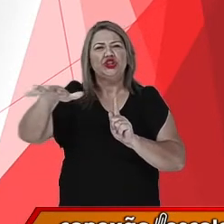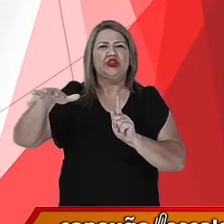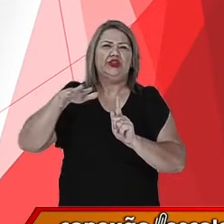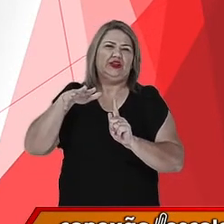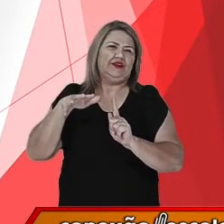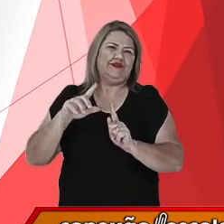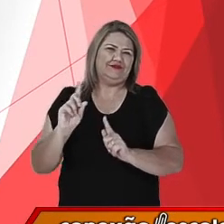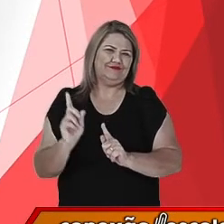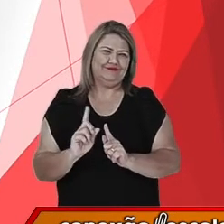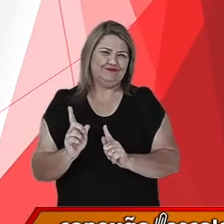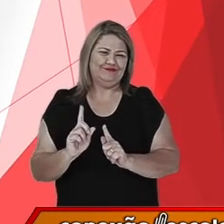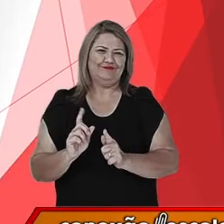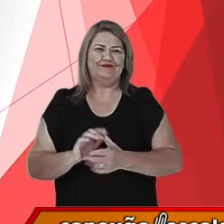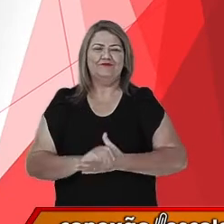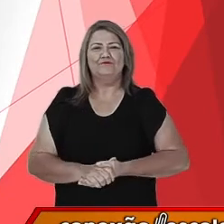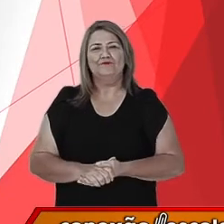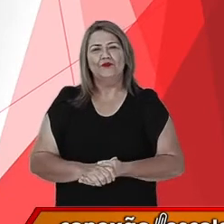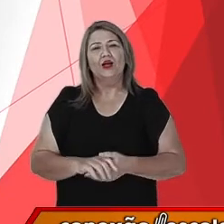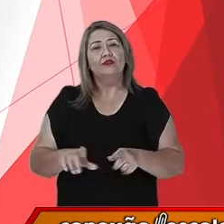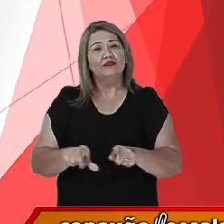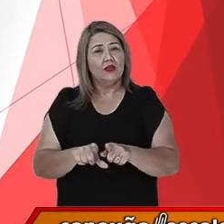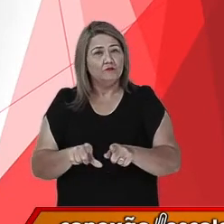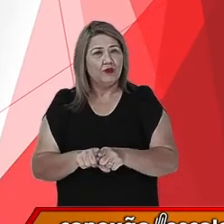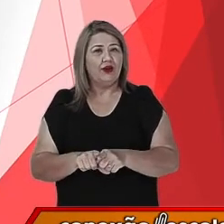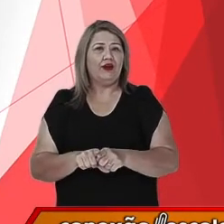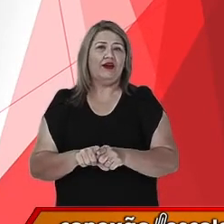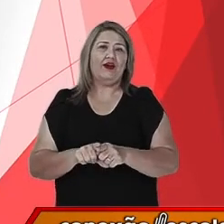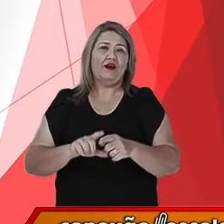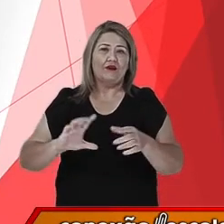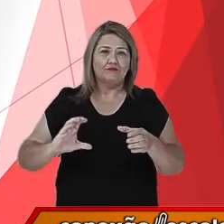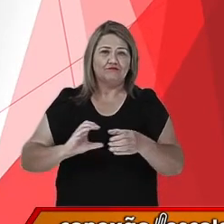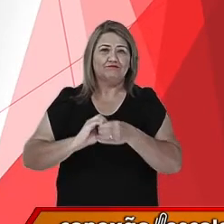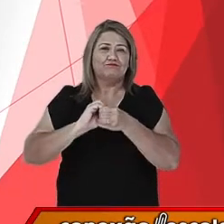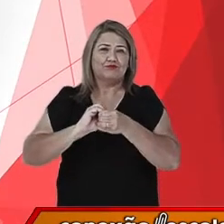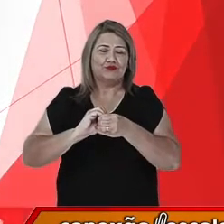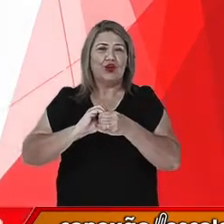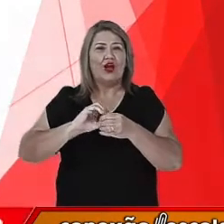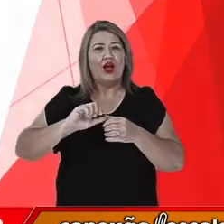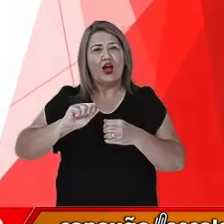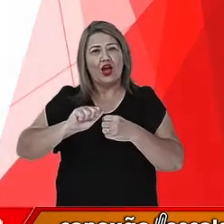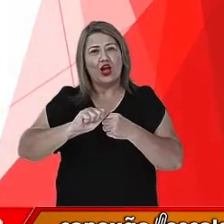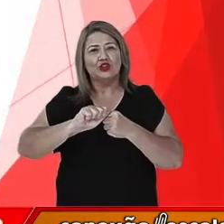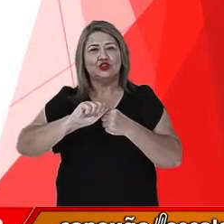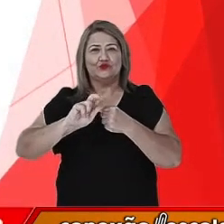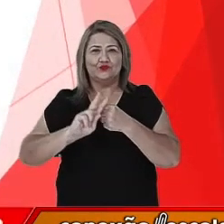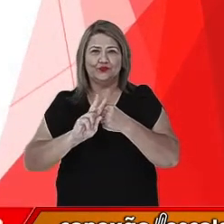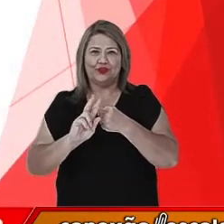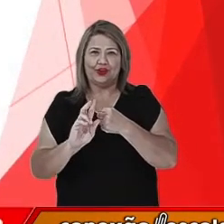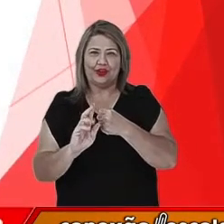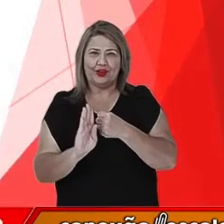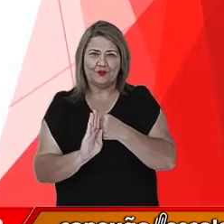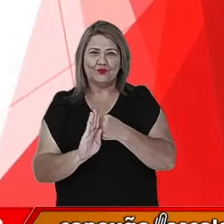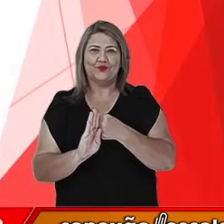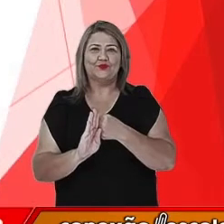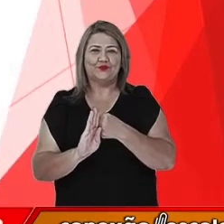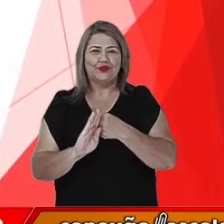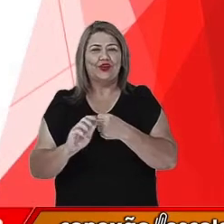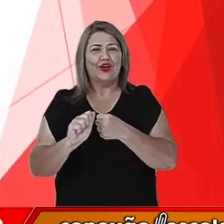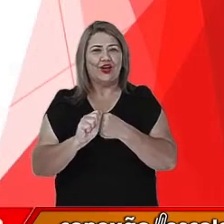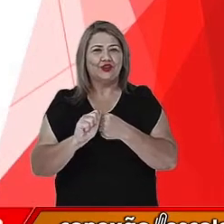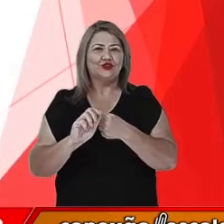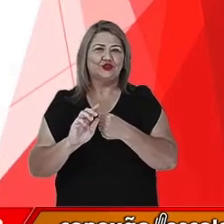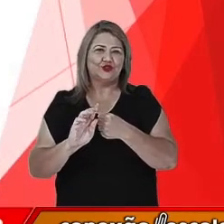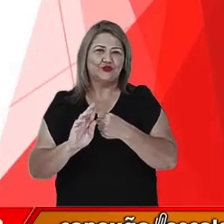nós temos também muitos advérbios e locuções adverbiais que costumam conferir essa ideia